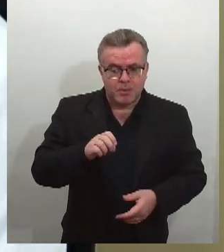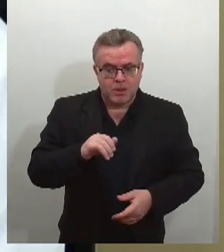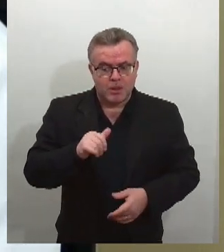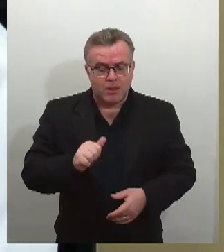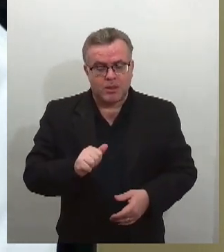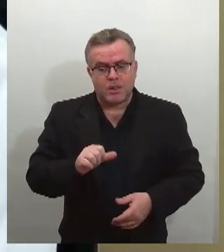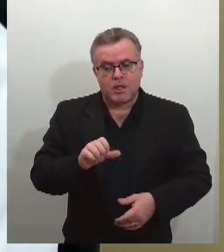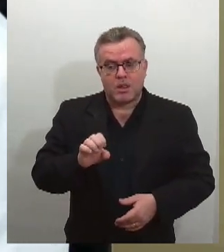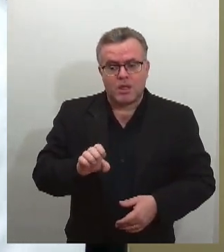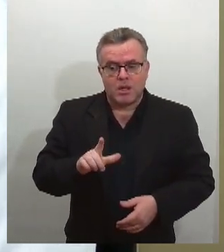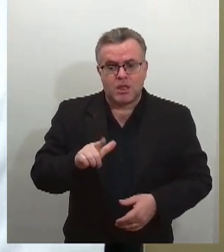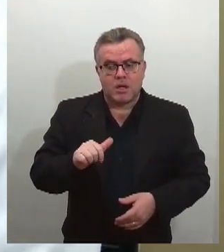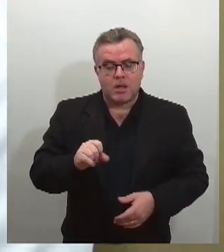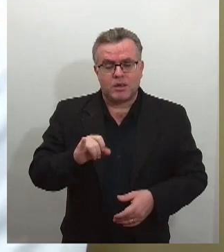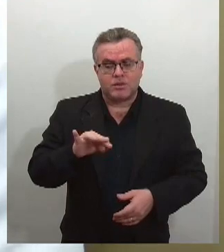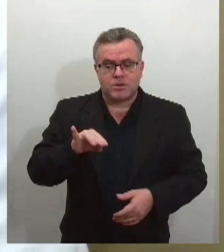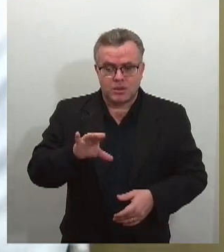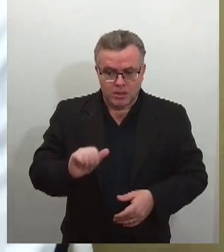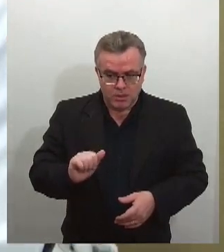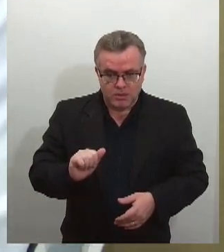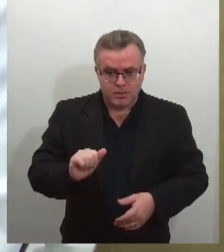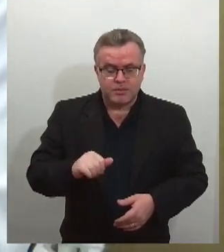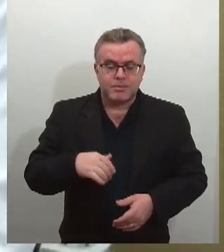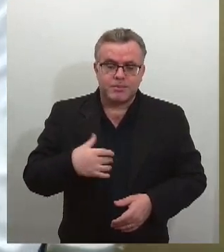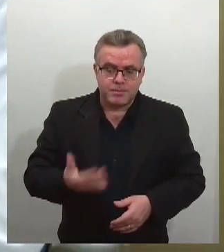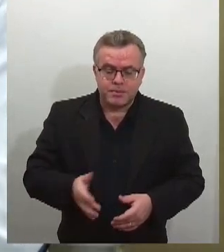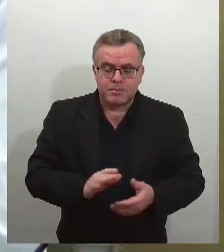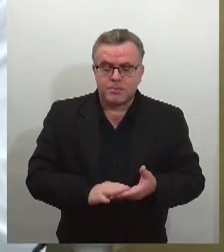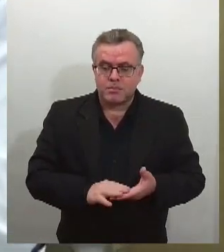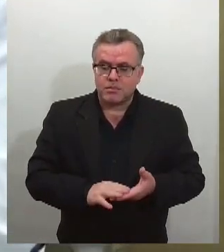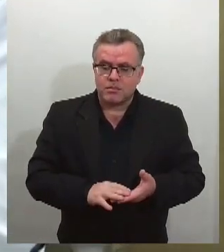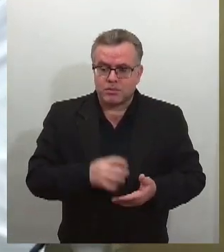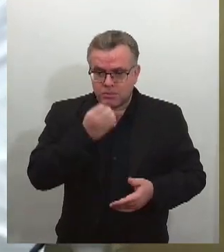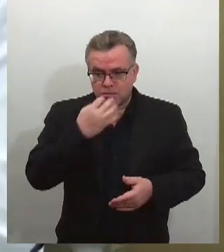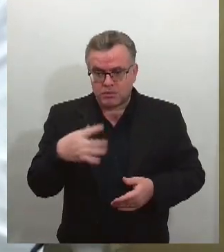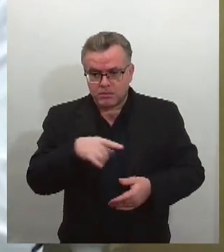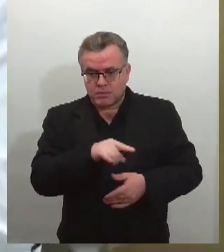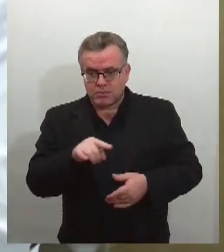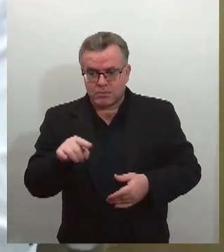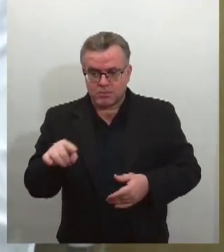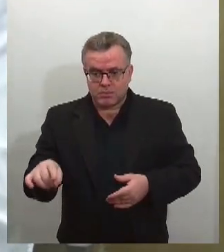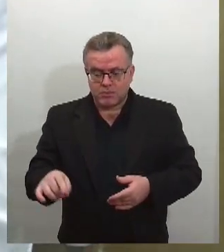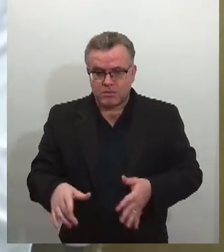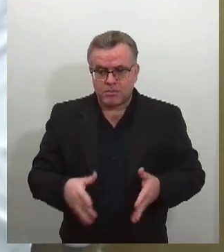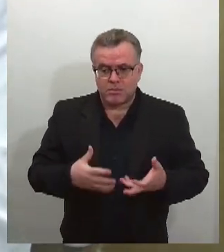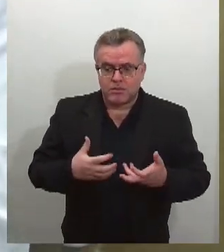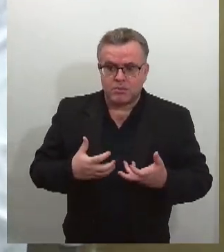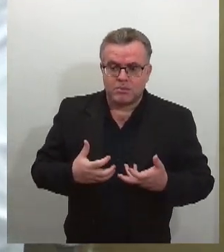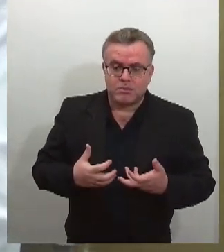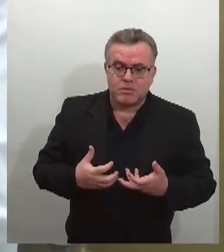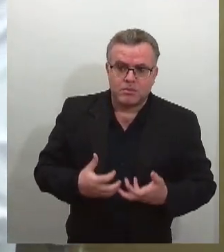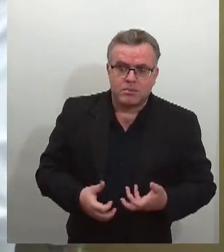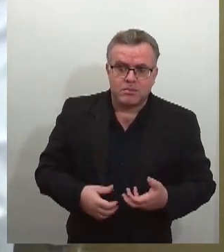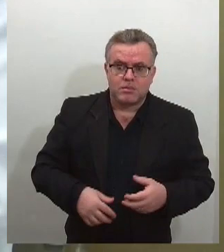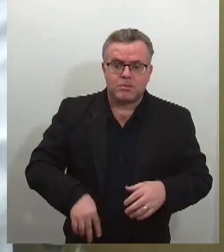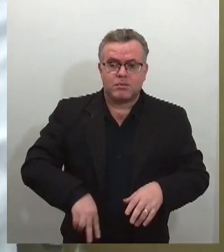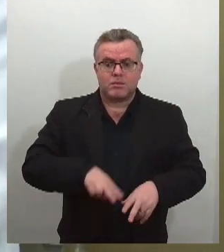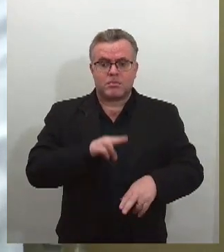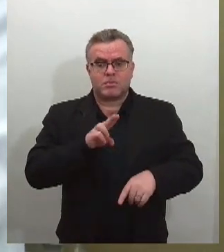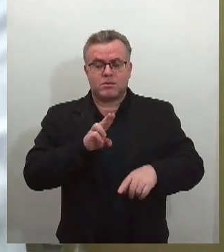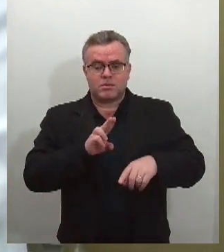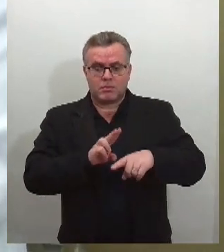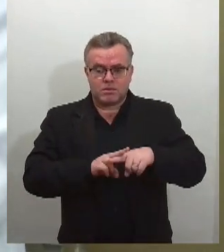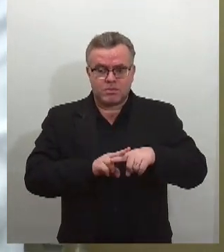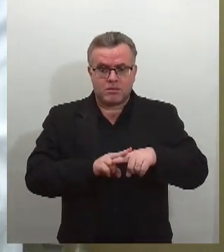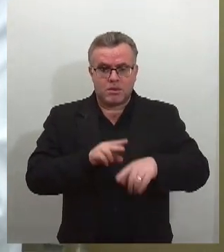tão importante. E vale também, né, para que as pessoas que têm as pernas mais cansadas, colocar as pernas para cima, isso vale? Porque às vezes a gente acaba